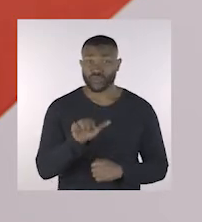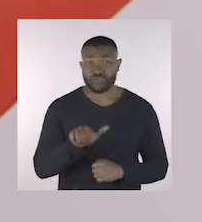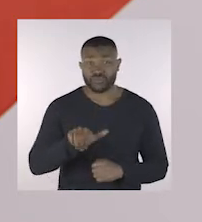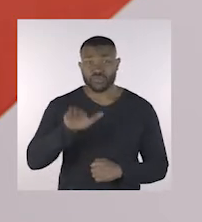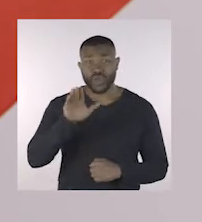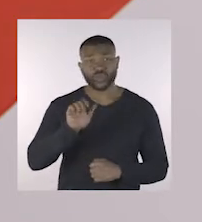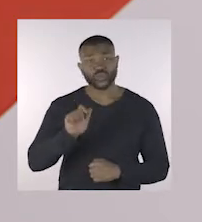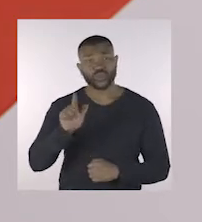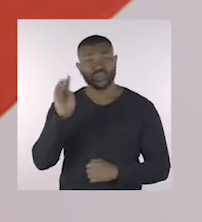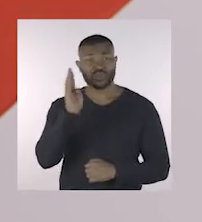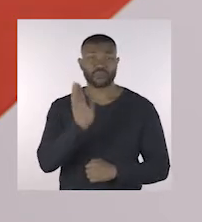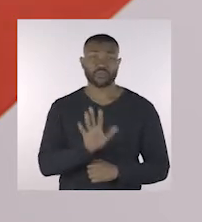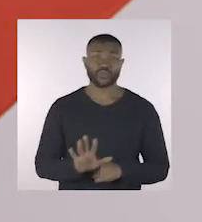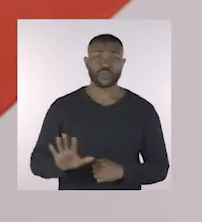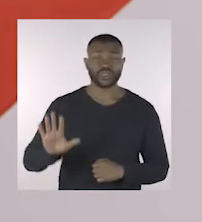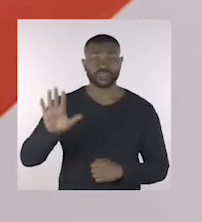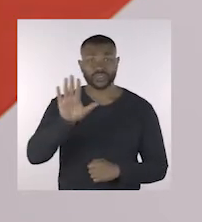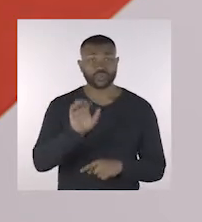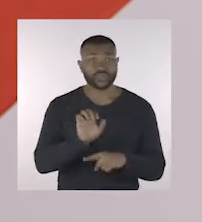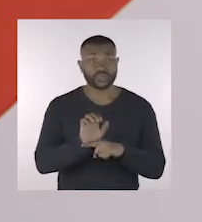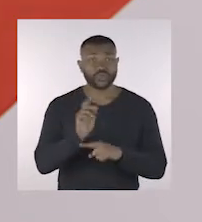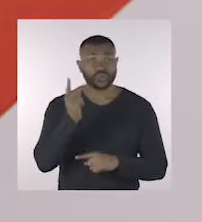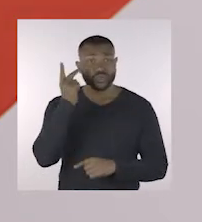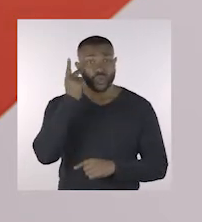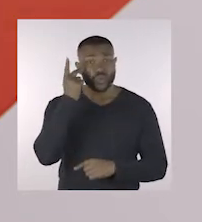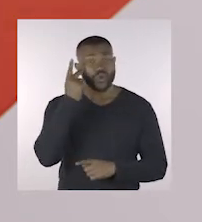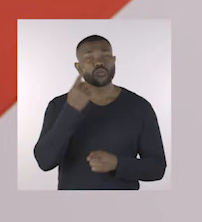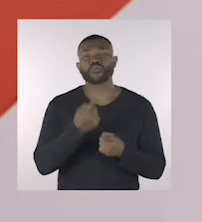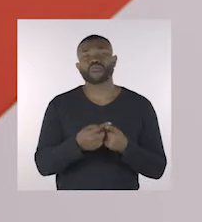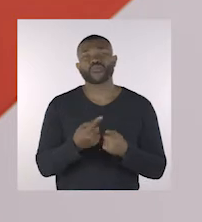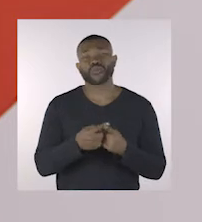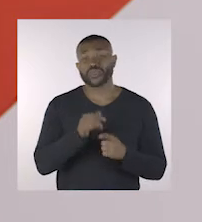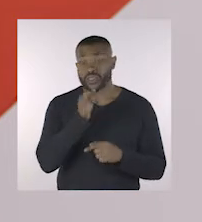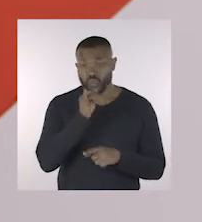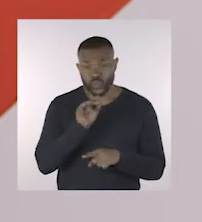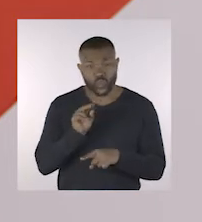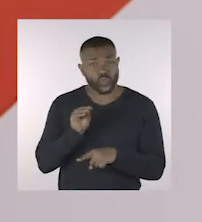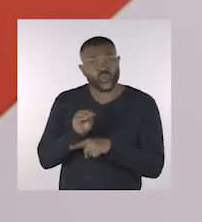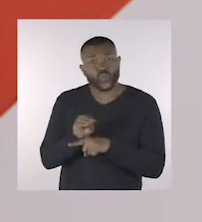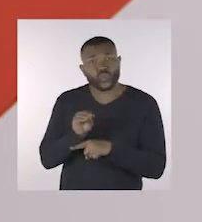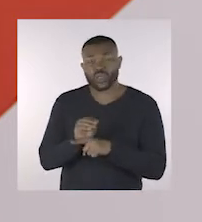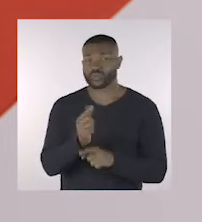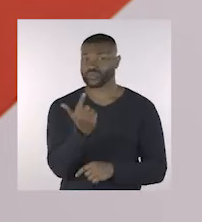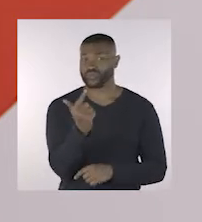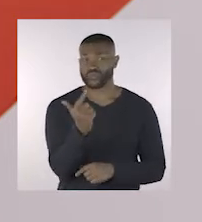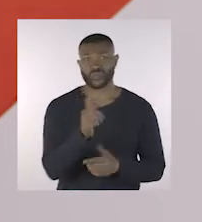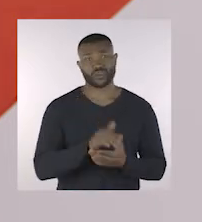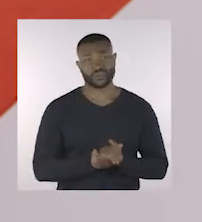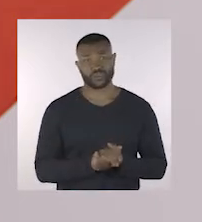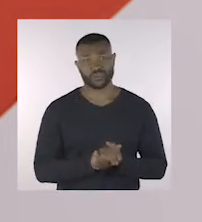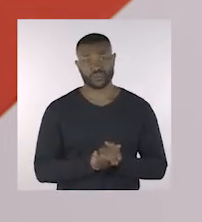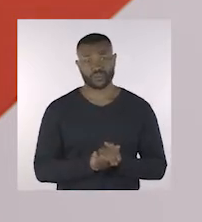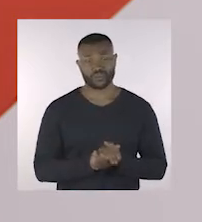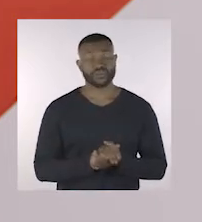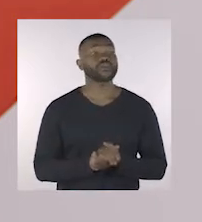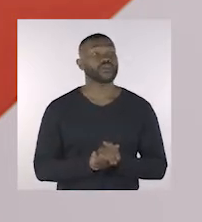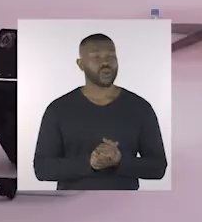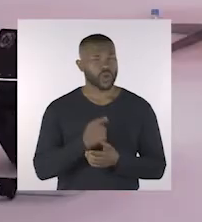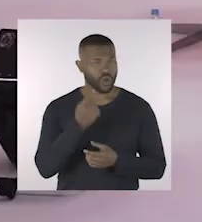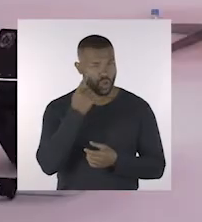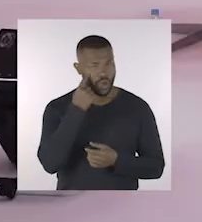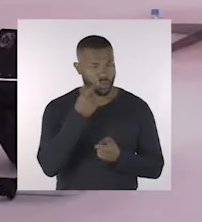percentualmente é muito maior que o número que tá no Brasil que tá no Estado de São Paulo por quê Porque não ao cuidado né de fazer